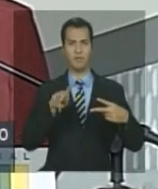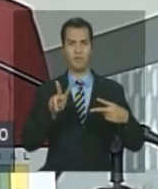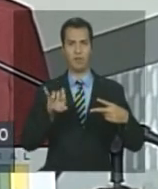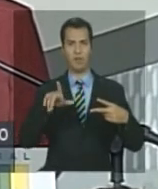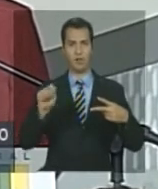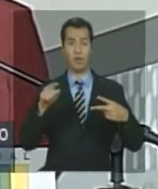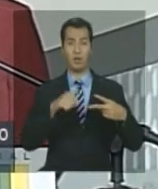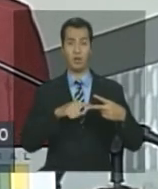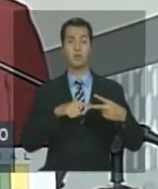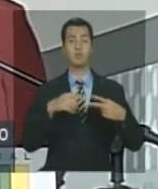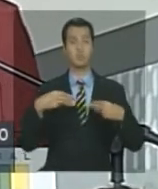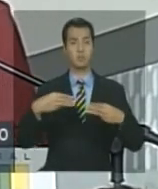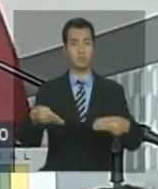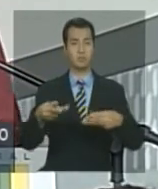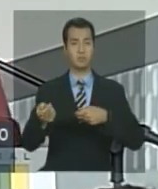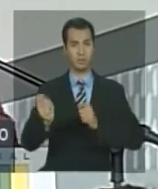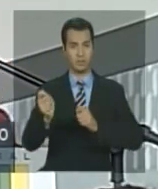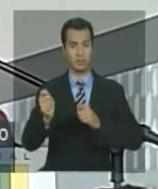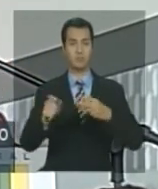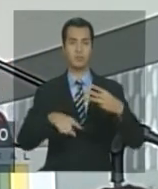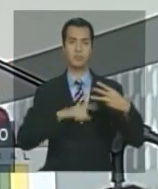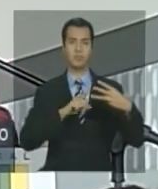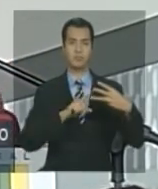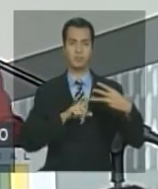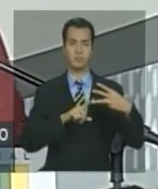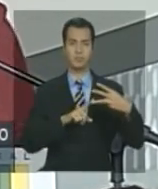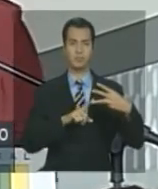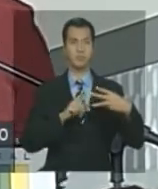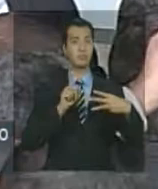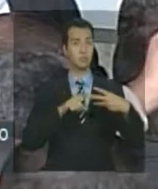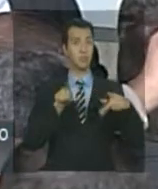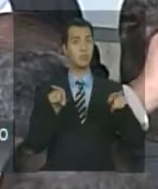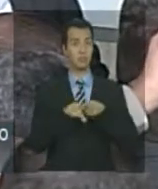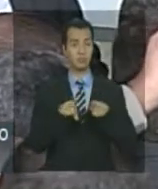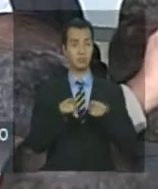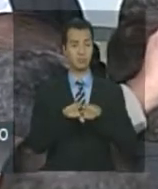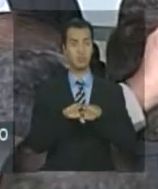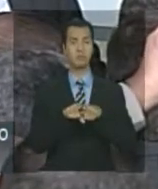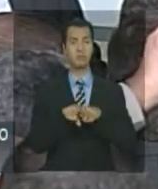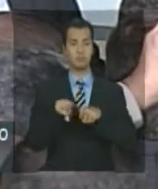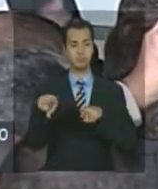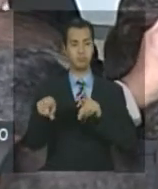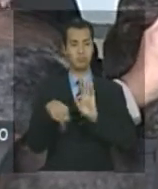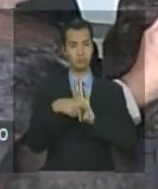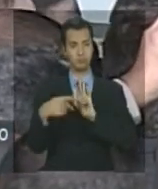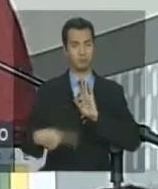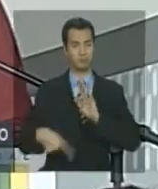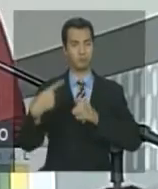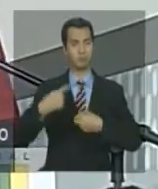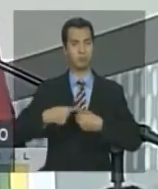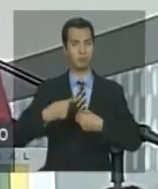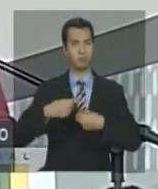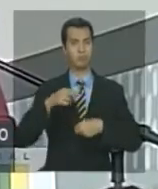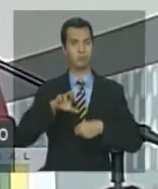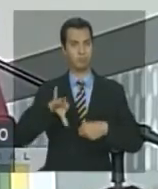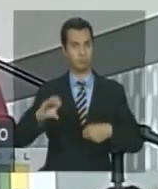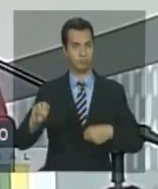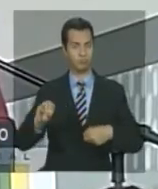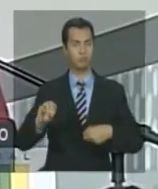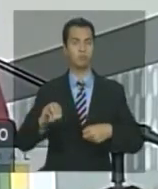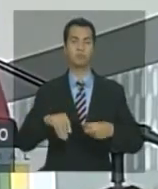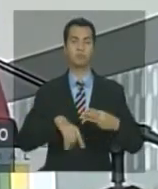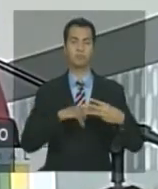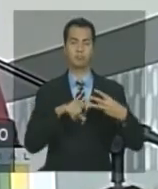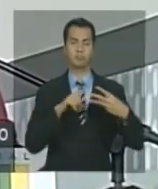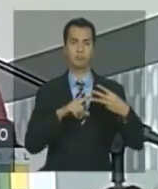ministro da Pesca e da Aquicultura, um outro carioca que nos honra no Ministério,